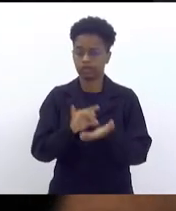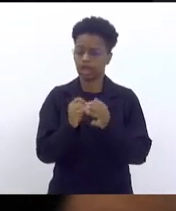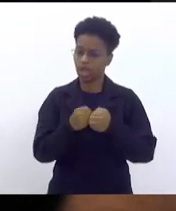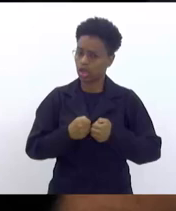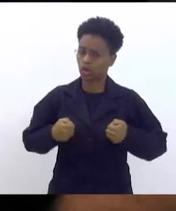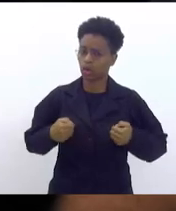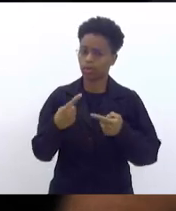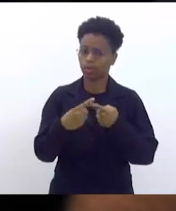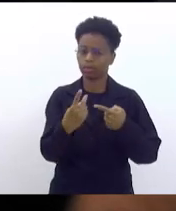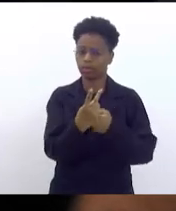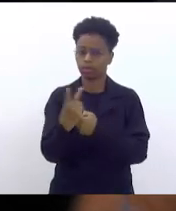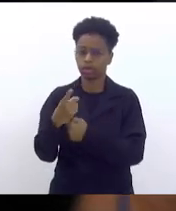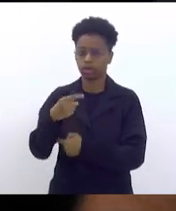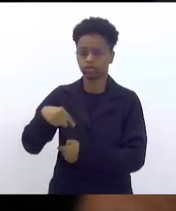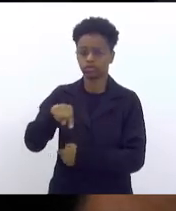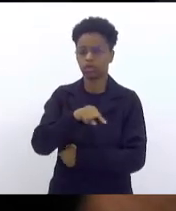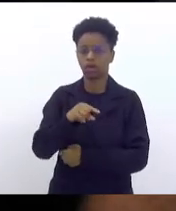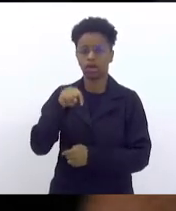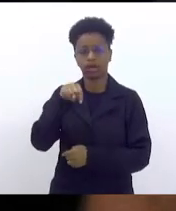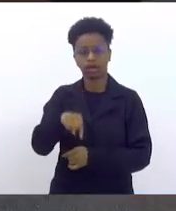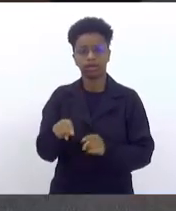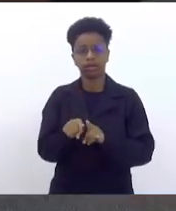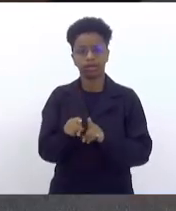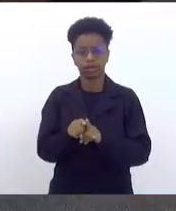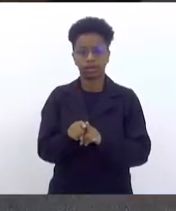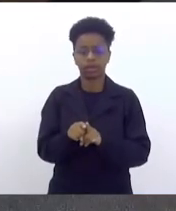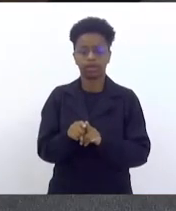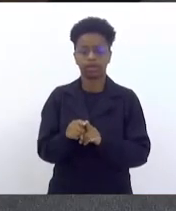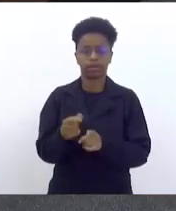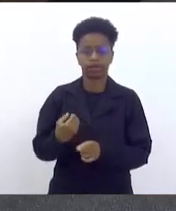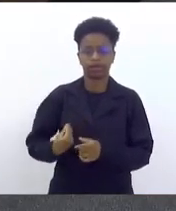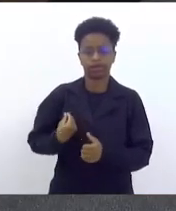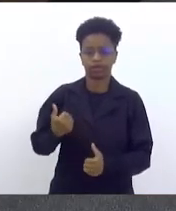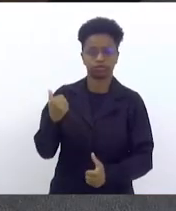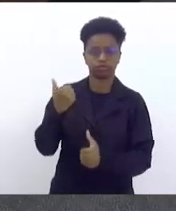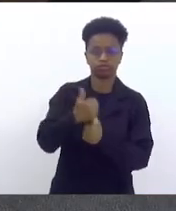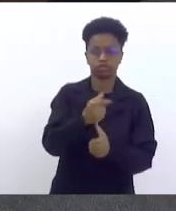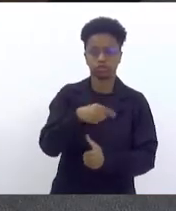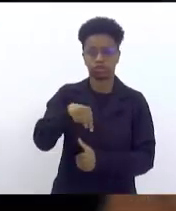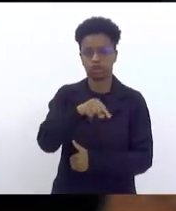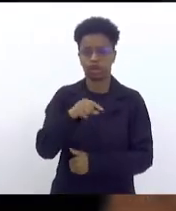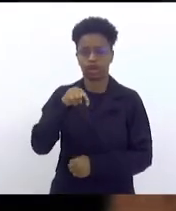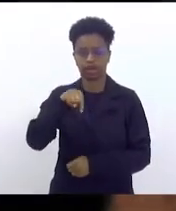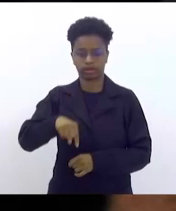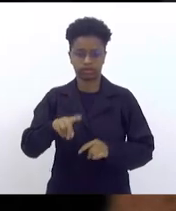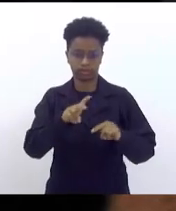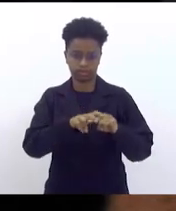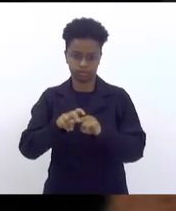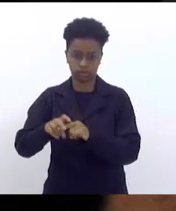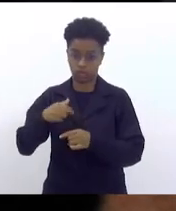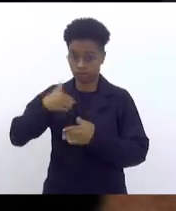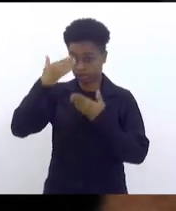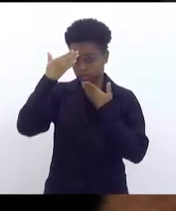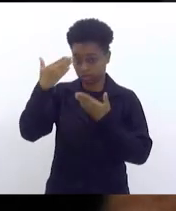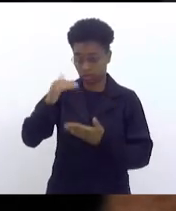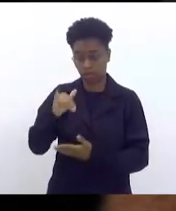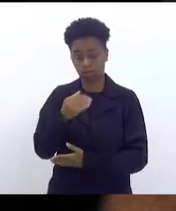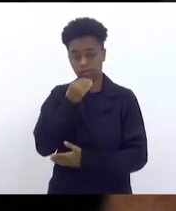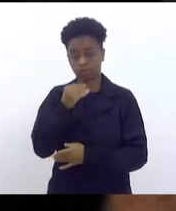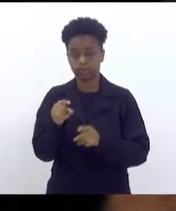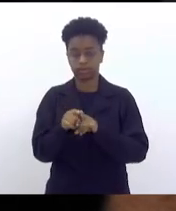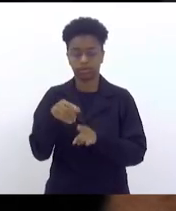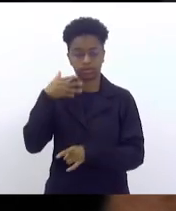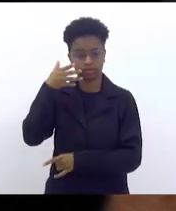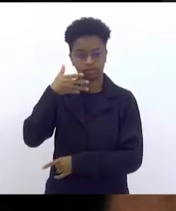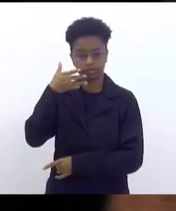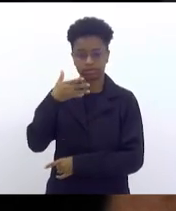defende a todos nós que estamos aqui dão a vida por todos nós que estamos sentados aqui quero agradecer aproveitar a oportunidade da